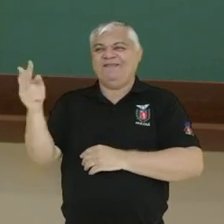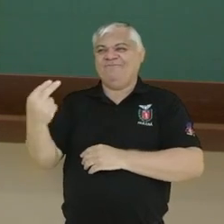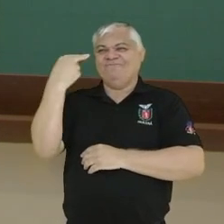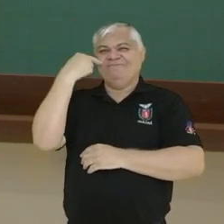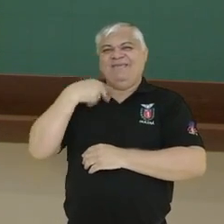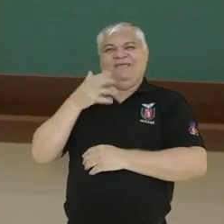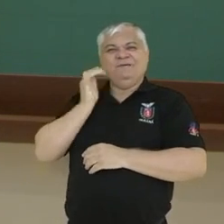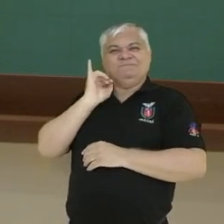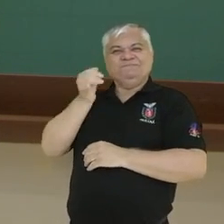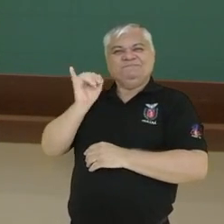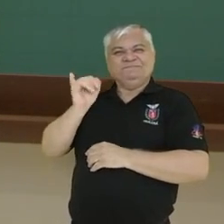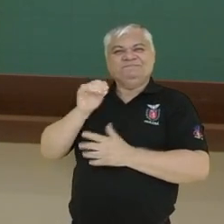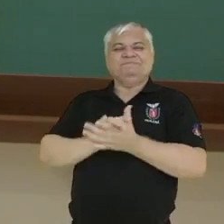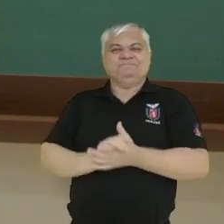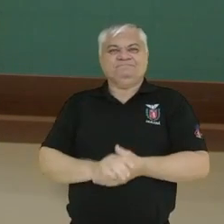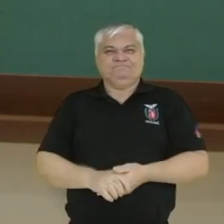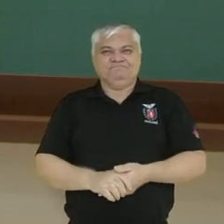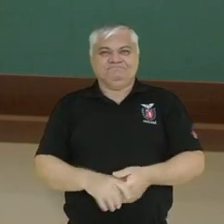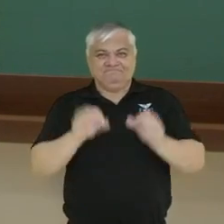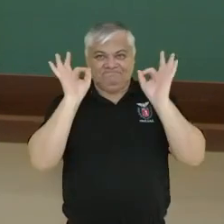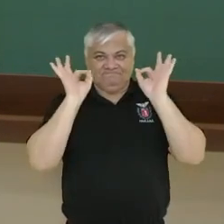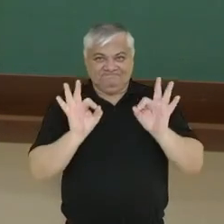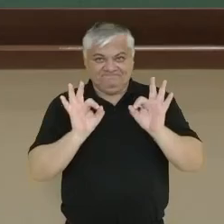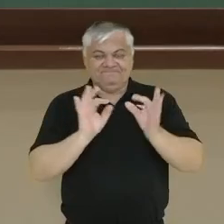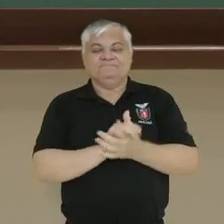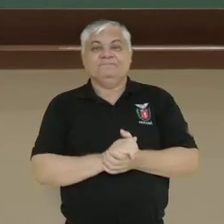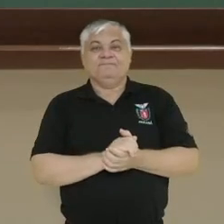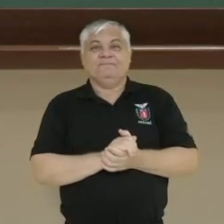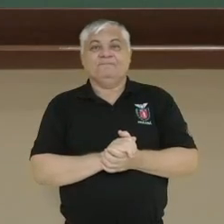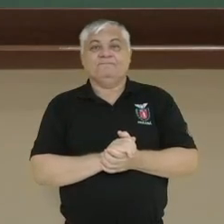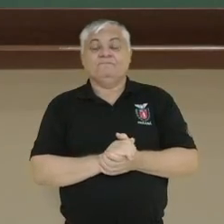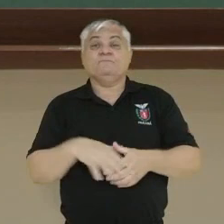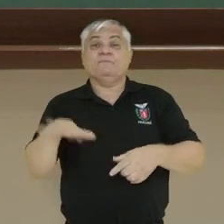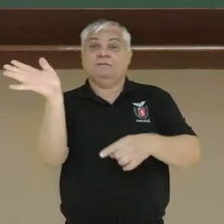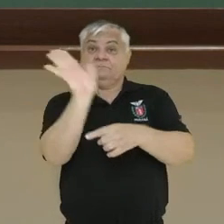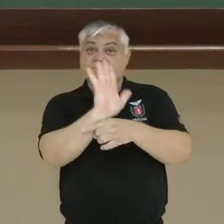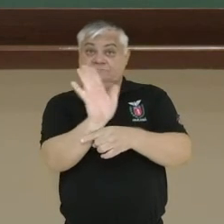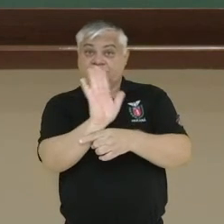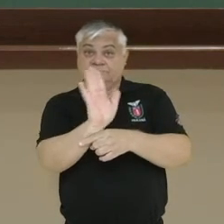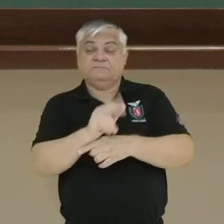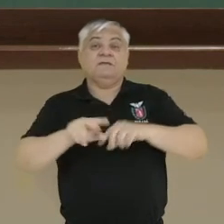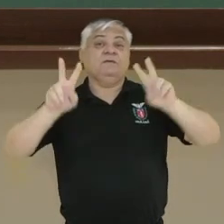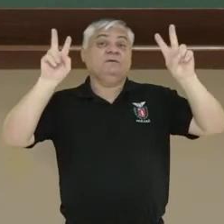Essa é a intenção dos textos, beleza? Então, neste vídeo